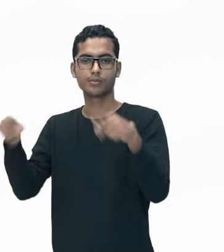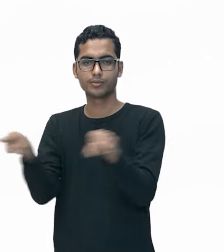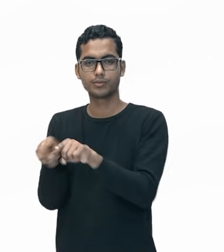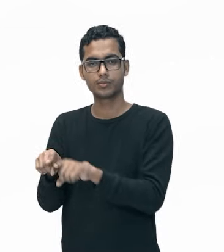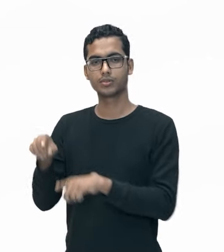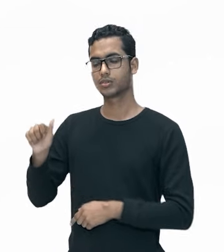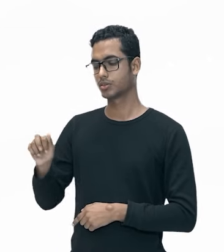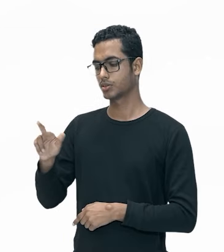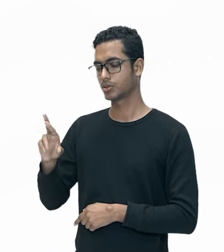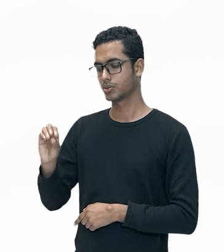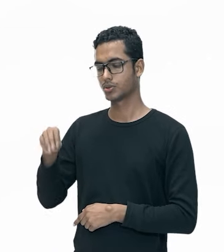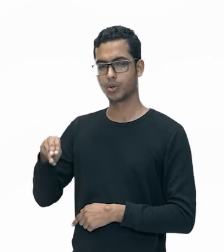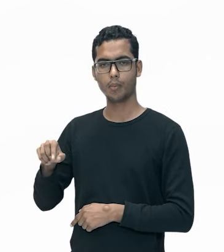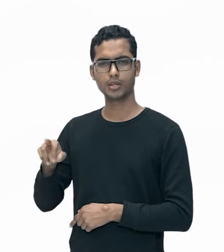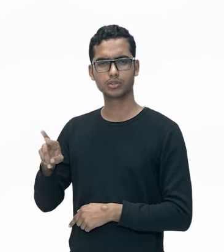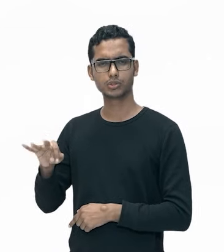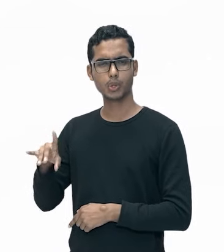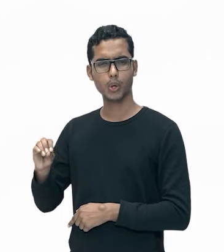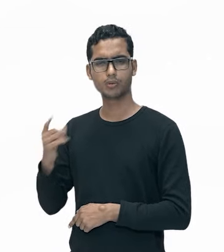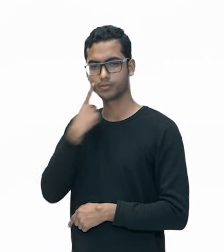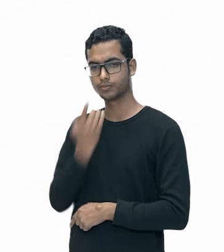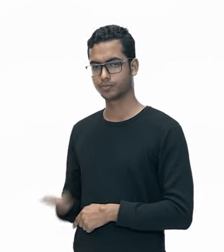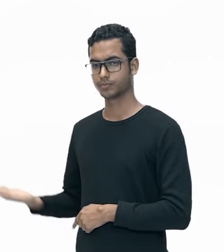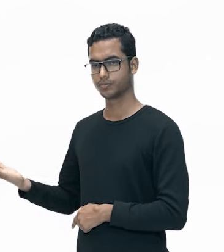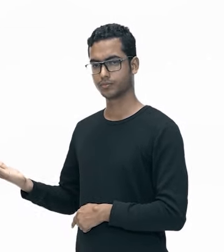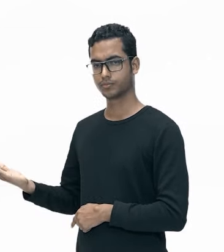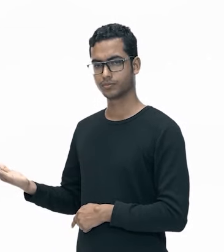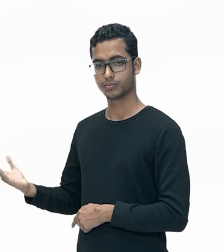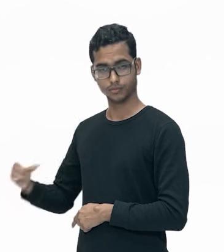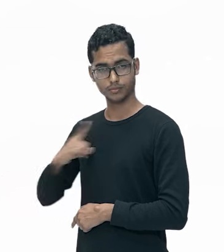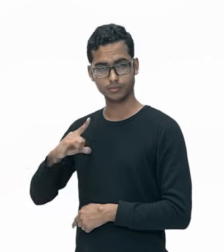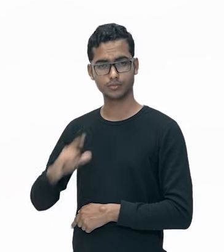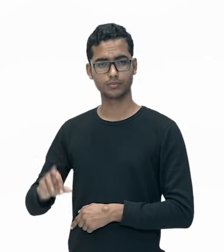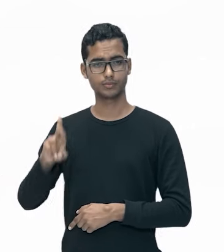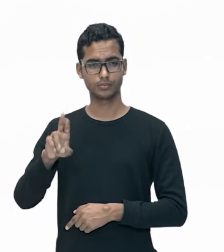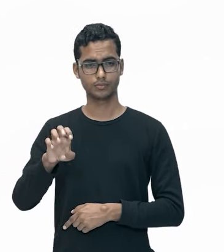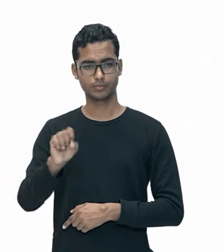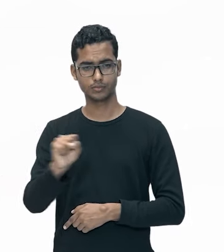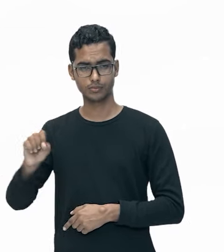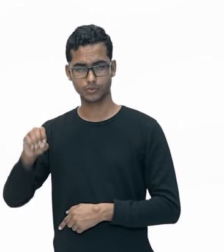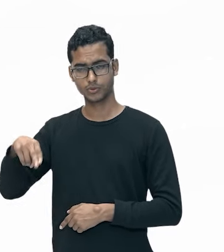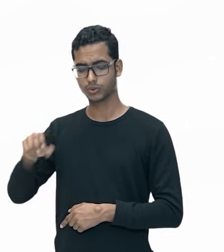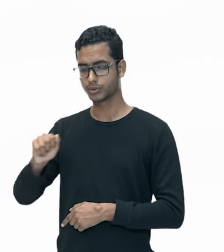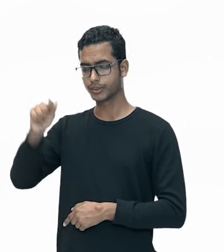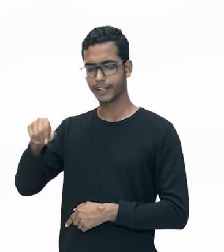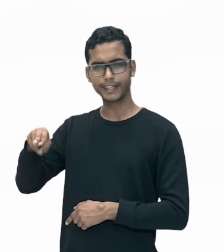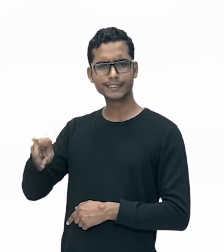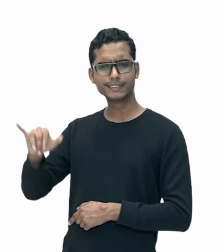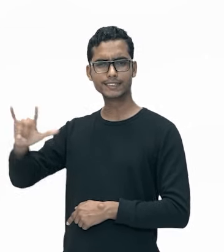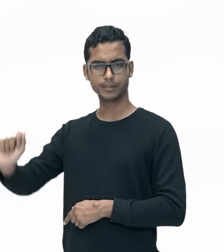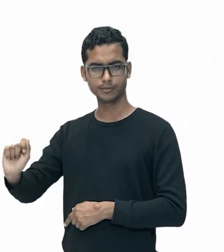a ressonância tá ele é bem diferente de todos os outros porque justamente ele ele é também uma cadeia